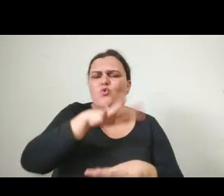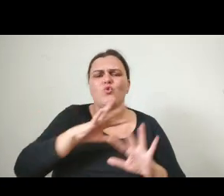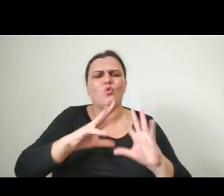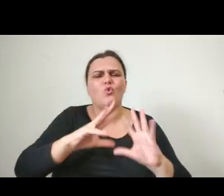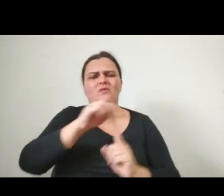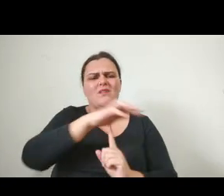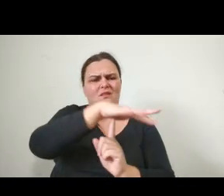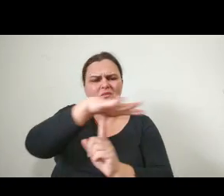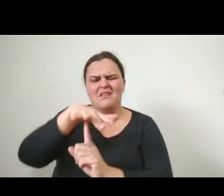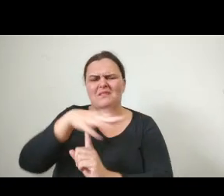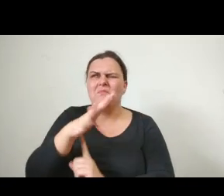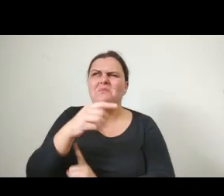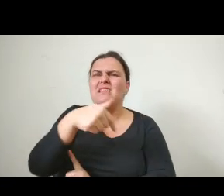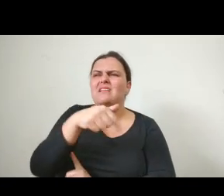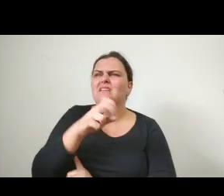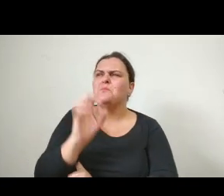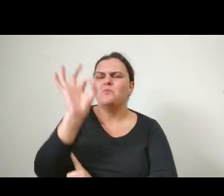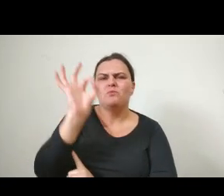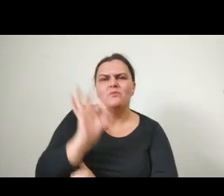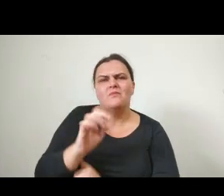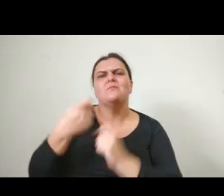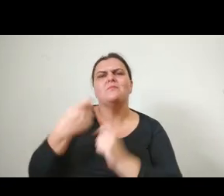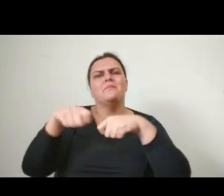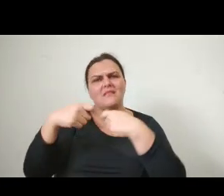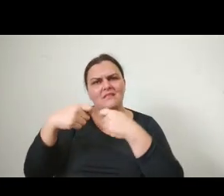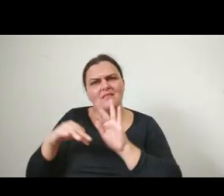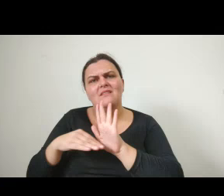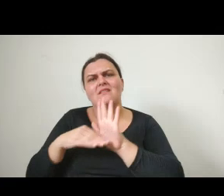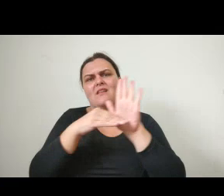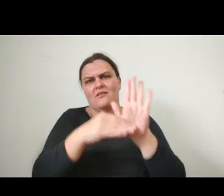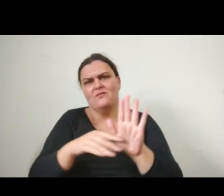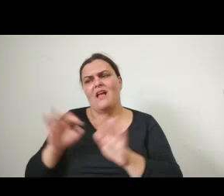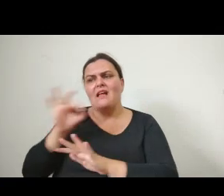A polinização é um dos muitos serviços ecossistêmicos